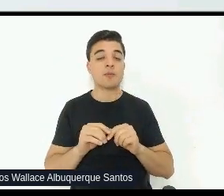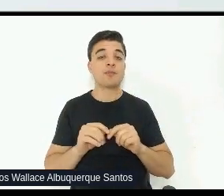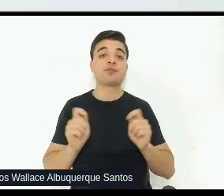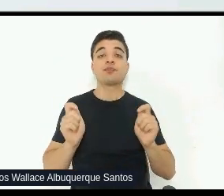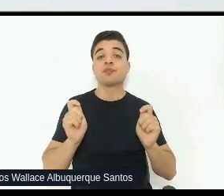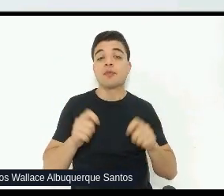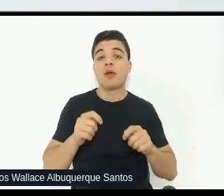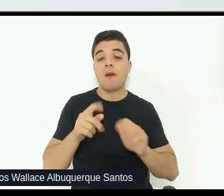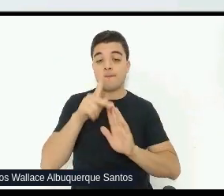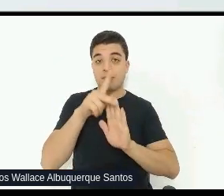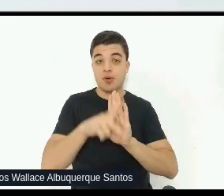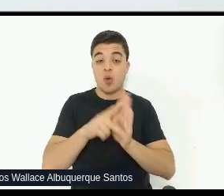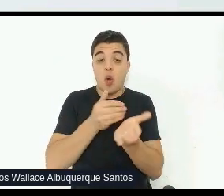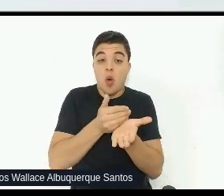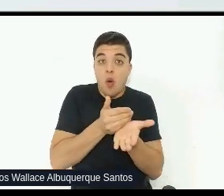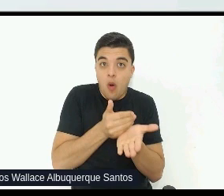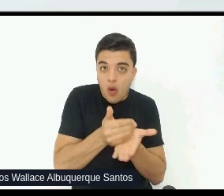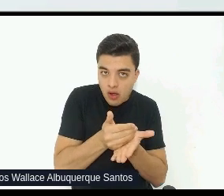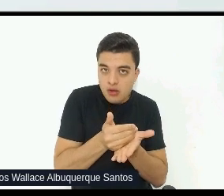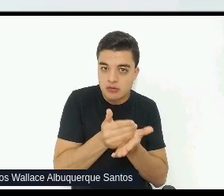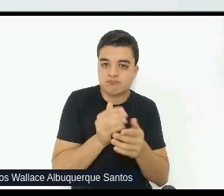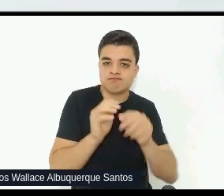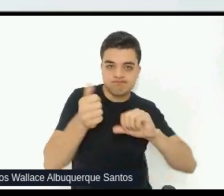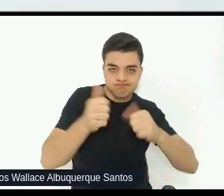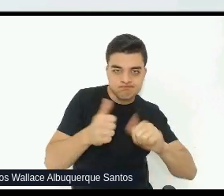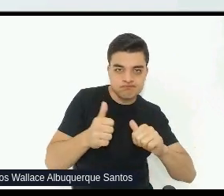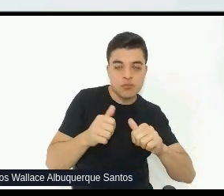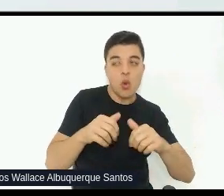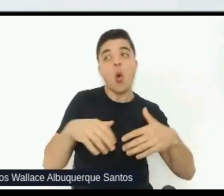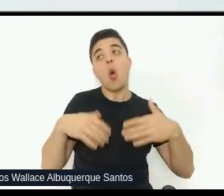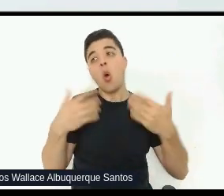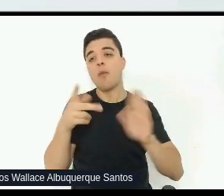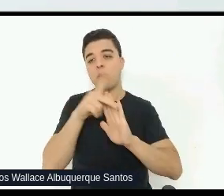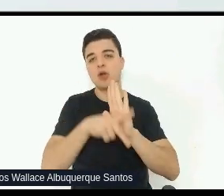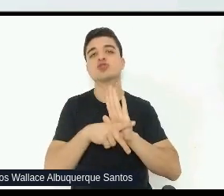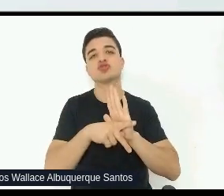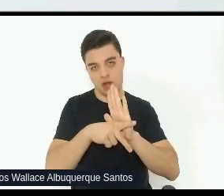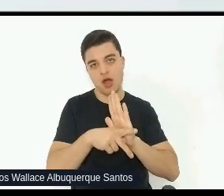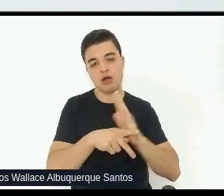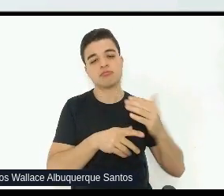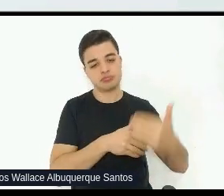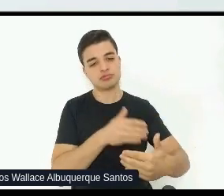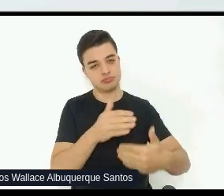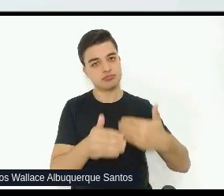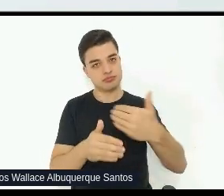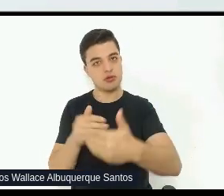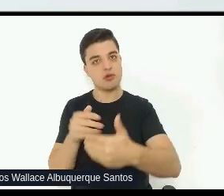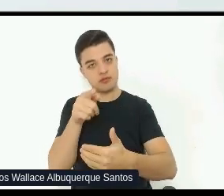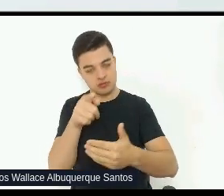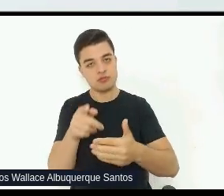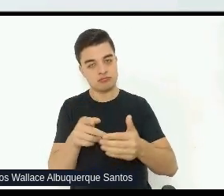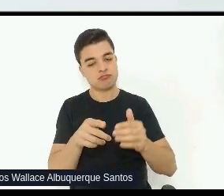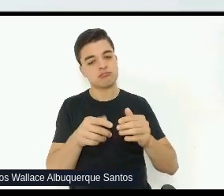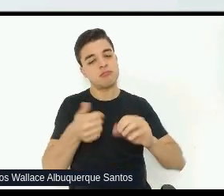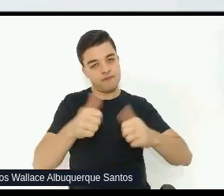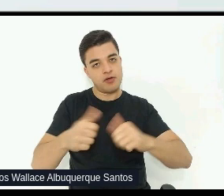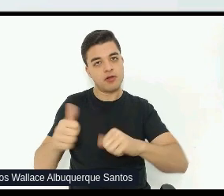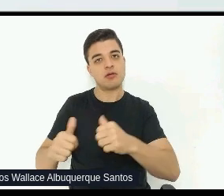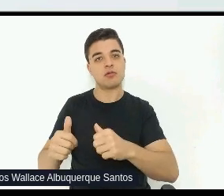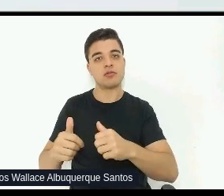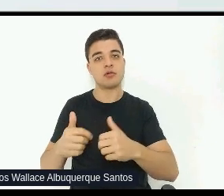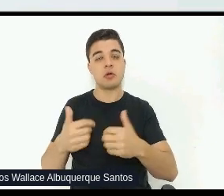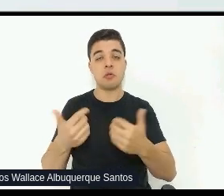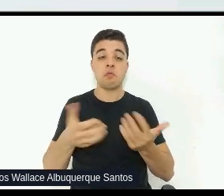do projeto, como alguma coisa que é em produção já, então você pode analisar, igual eu disse anteriormente, um wireframe, mas você também pode levar para uma página que